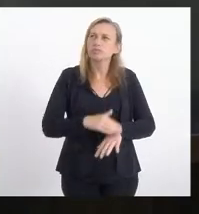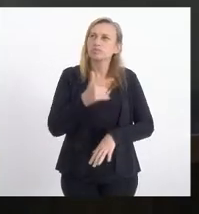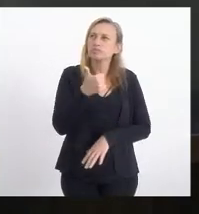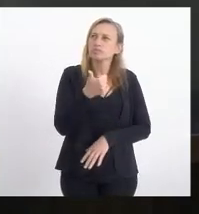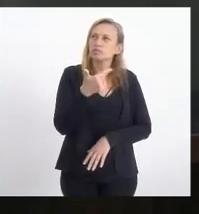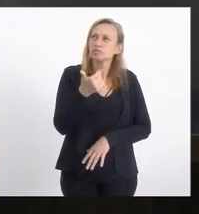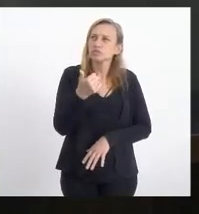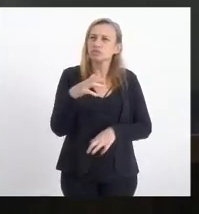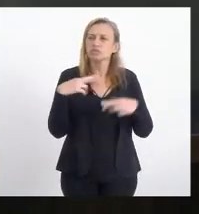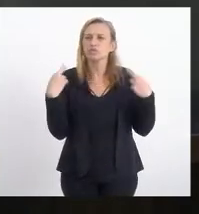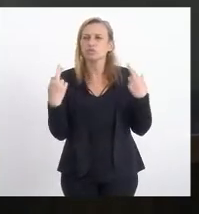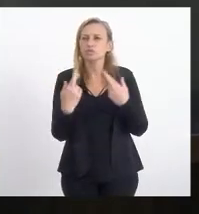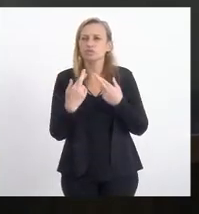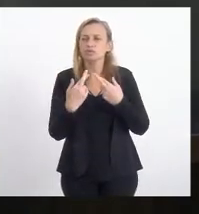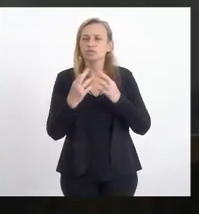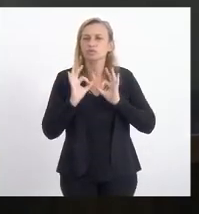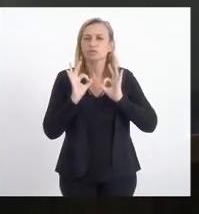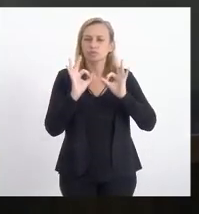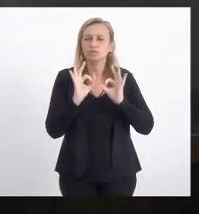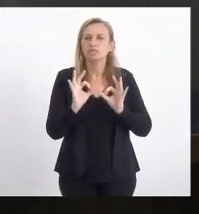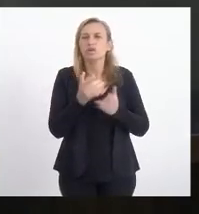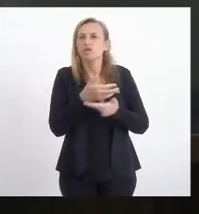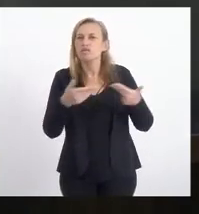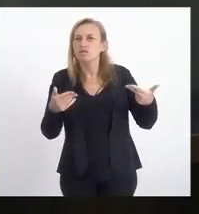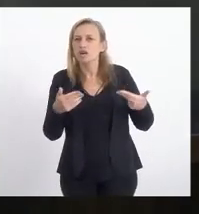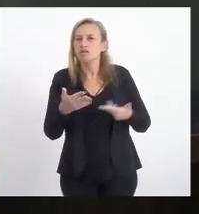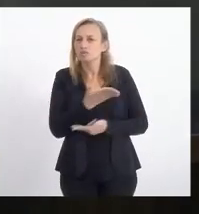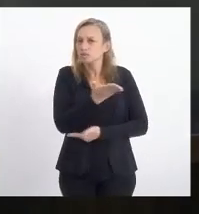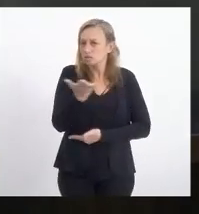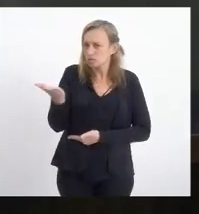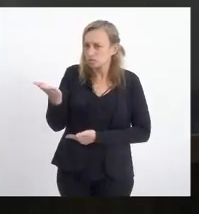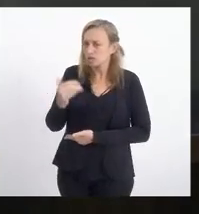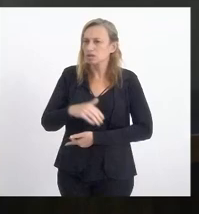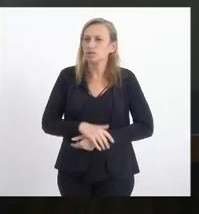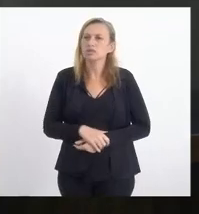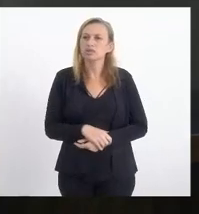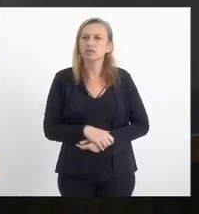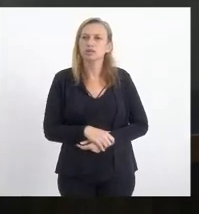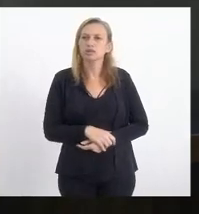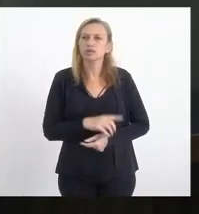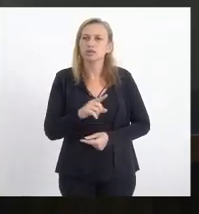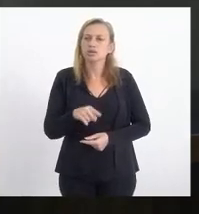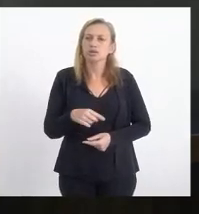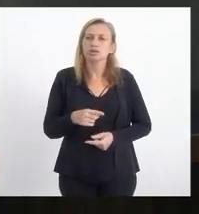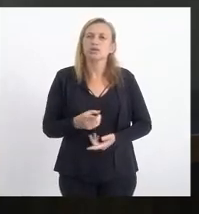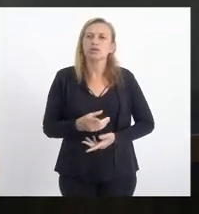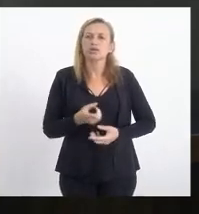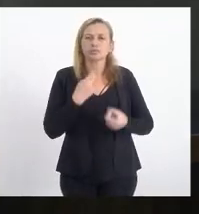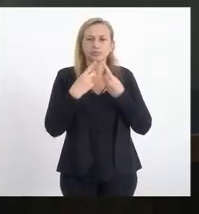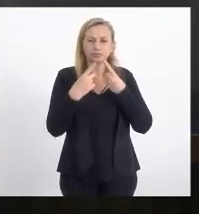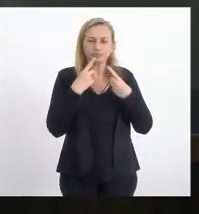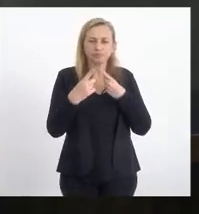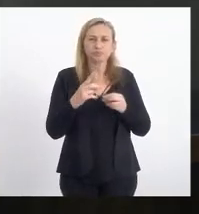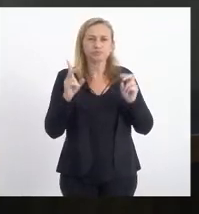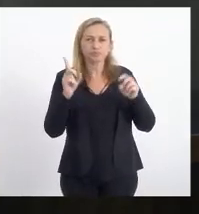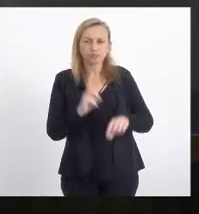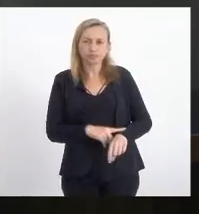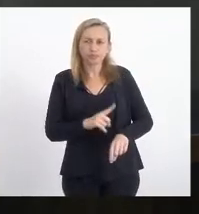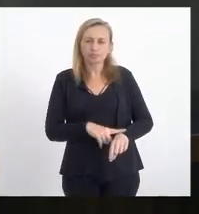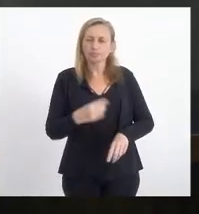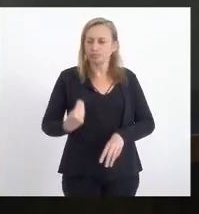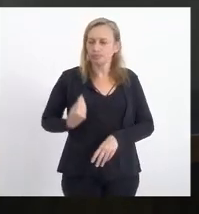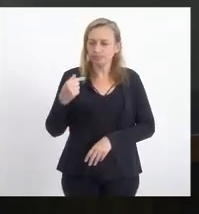12 audiências públicas muitos dos Senhores que nem era um objeto propriamente da discussão naquele momento